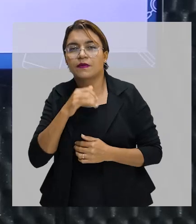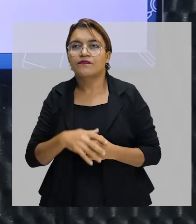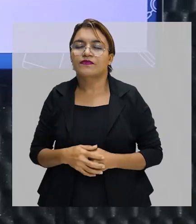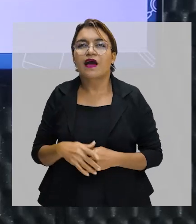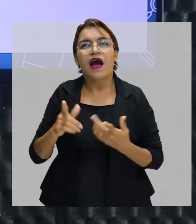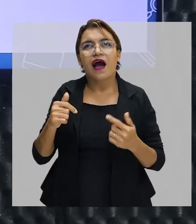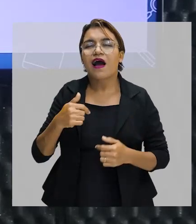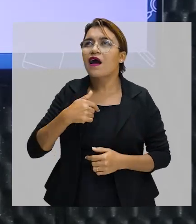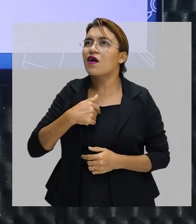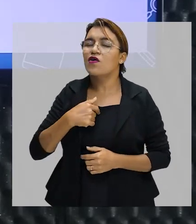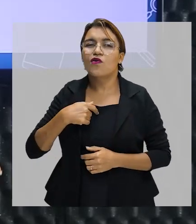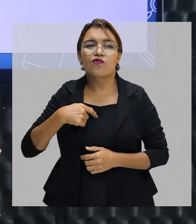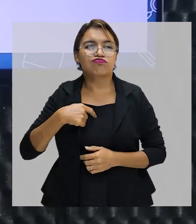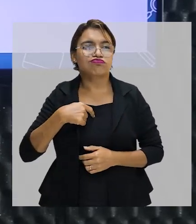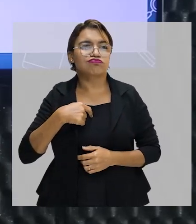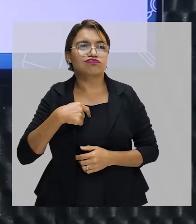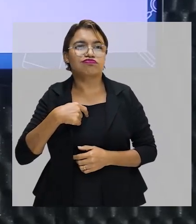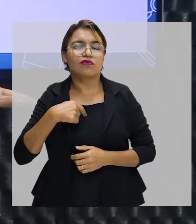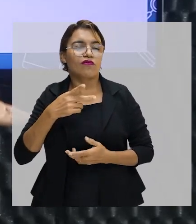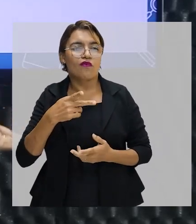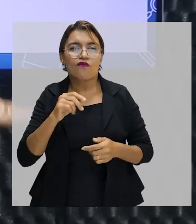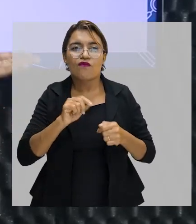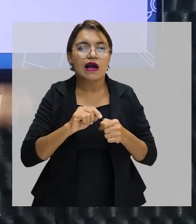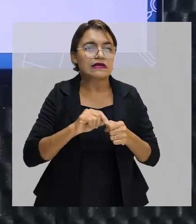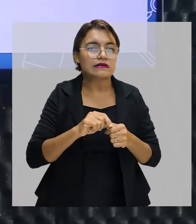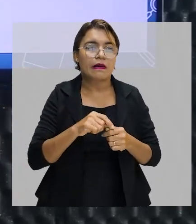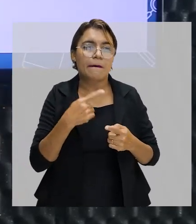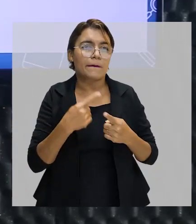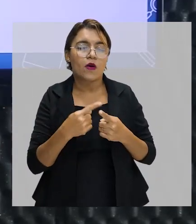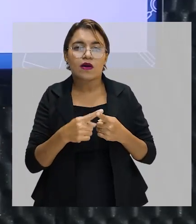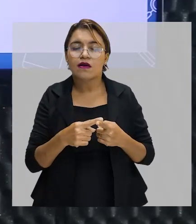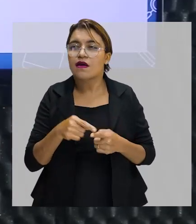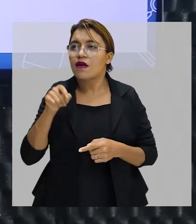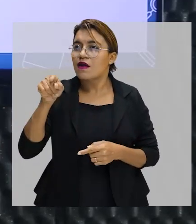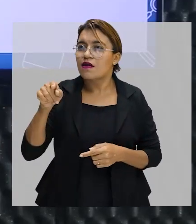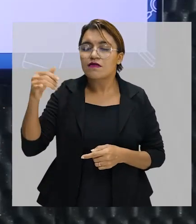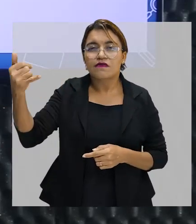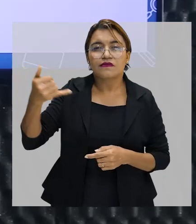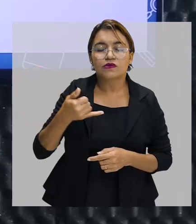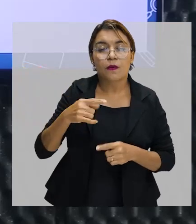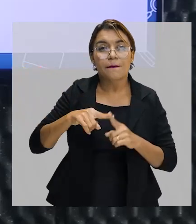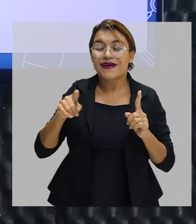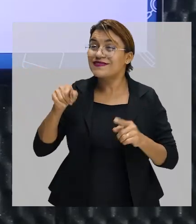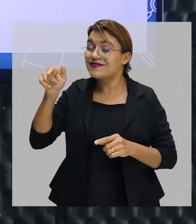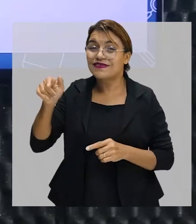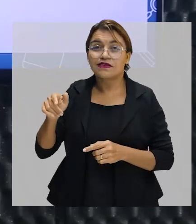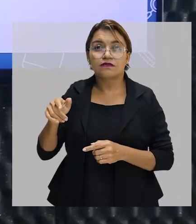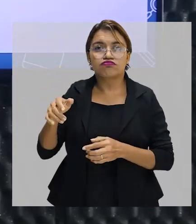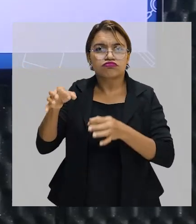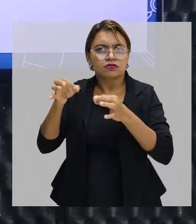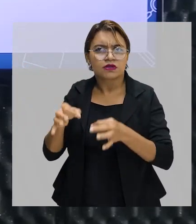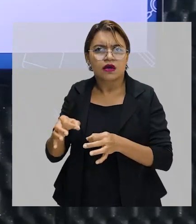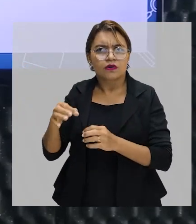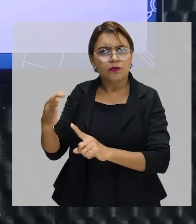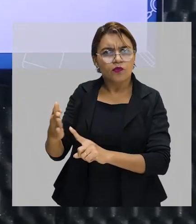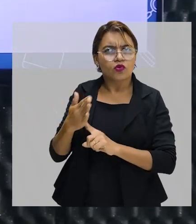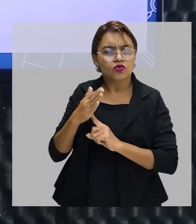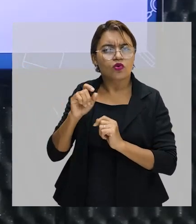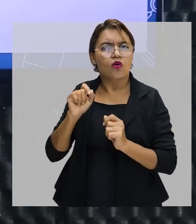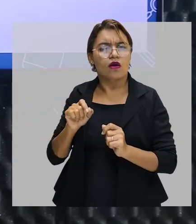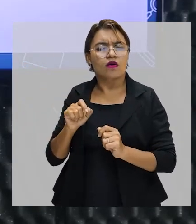tal disse, só que fulano de tal não apresentou nenhuma justificativa, nenhum embasamento para que